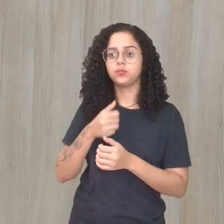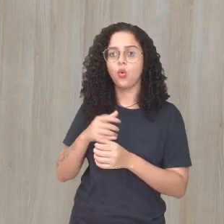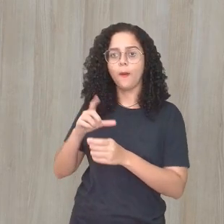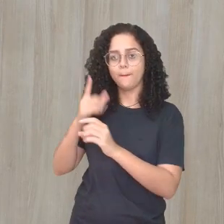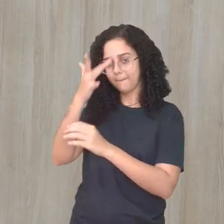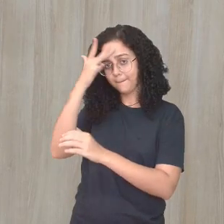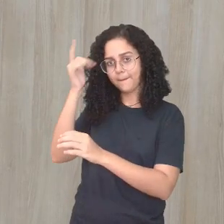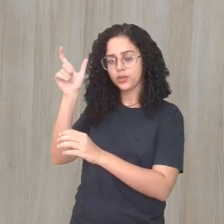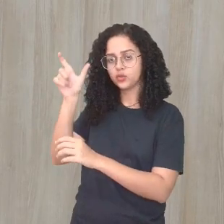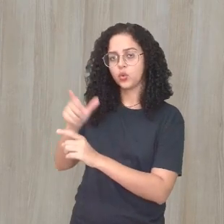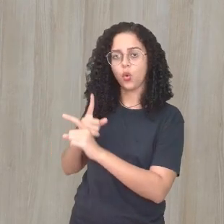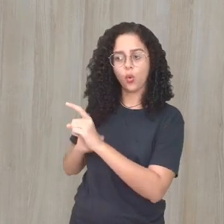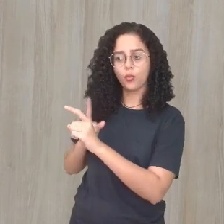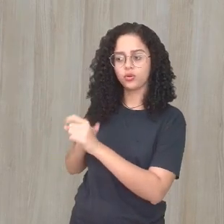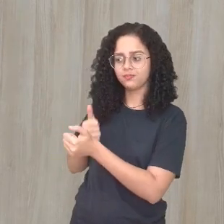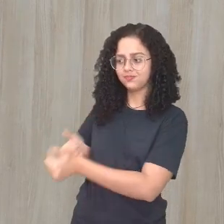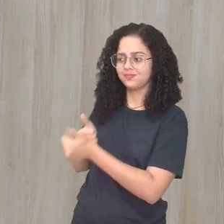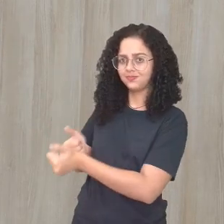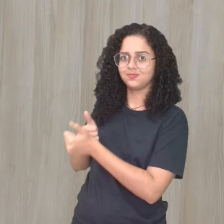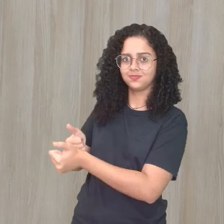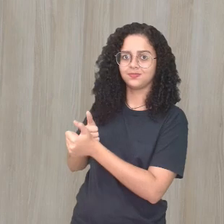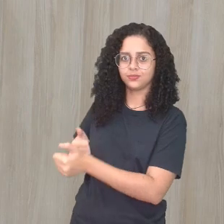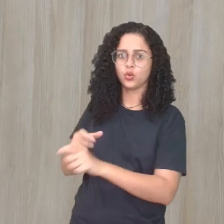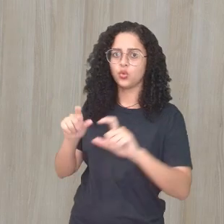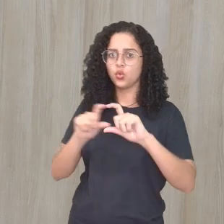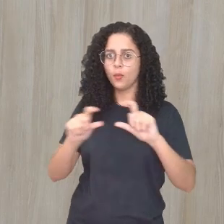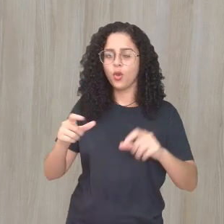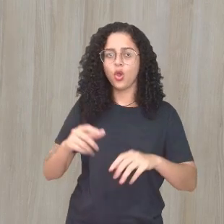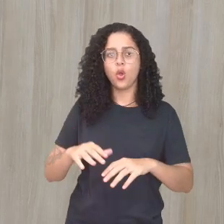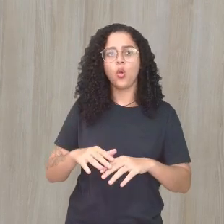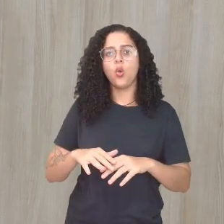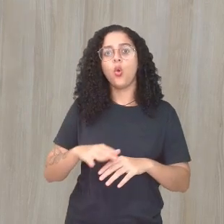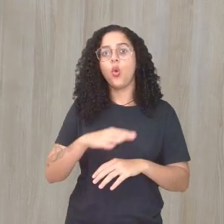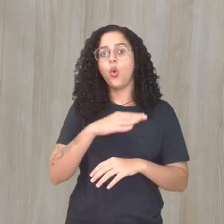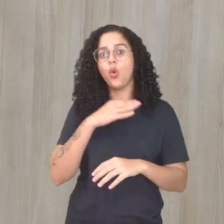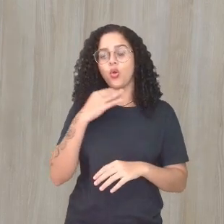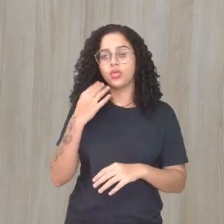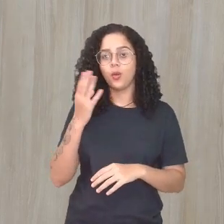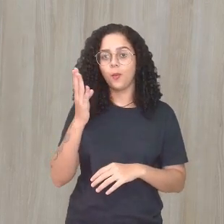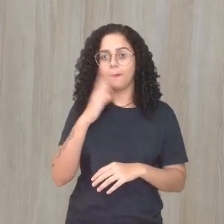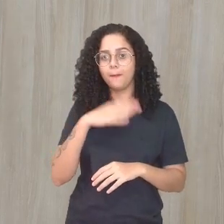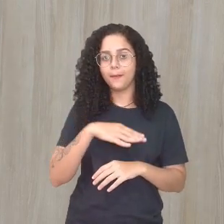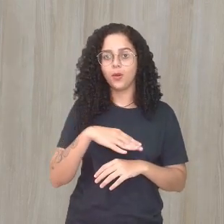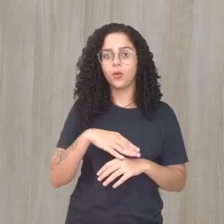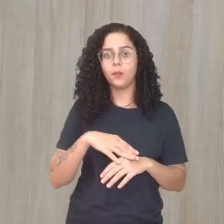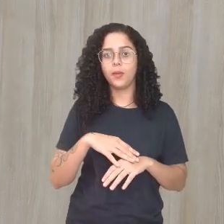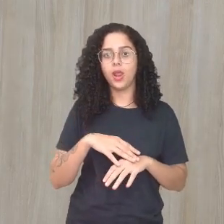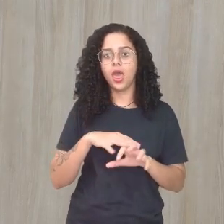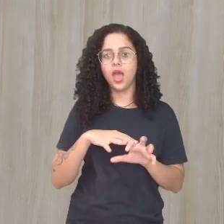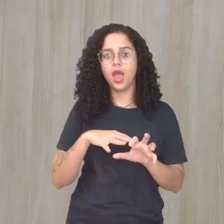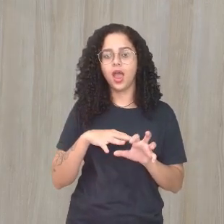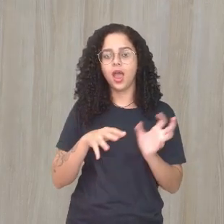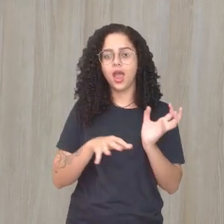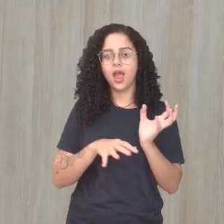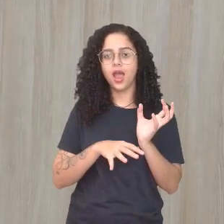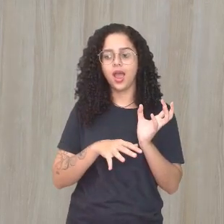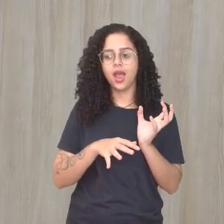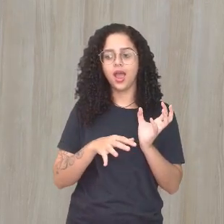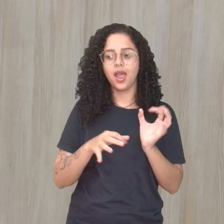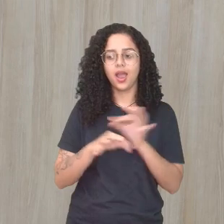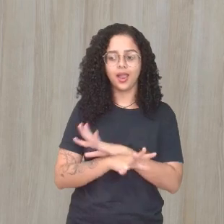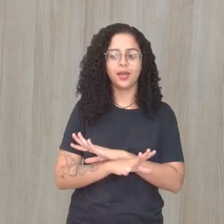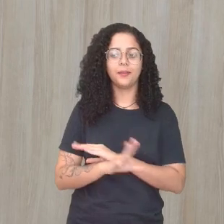porque era aquele ditado, né, popular: cortar o mal pela raiz, né? Isso na